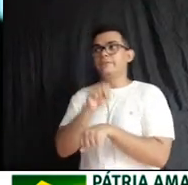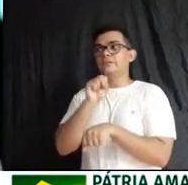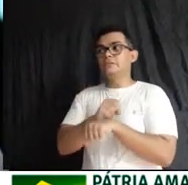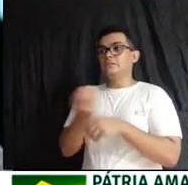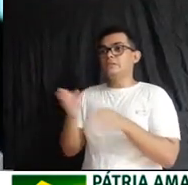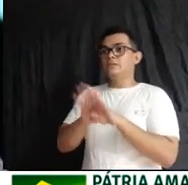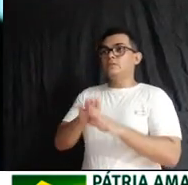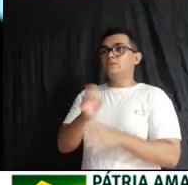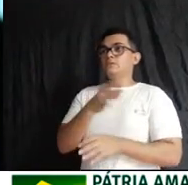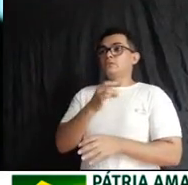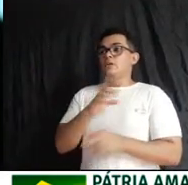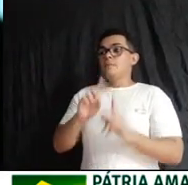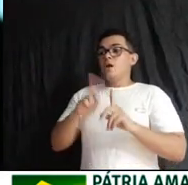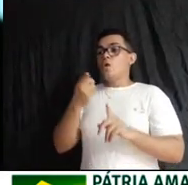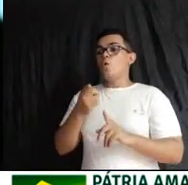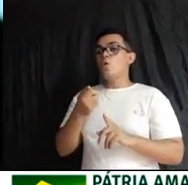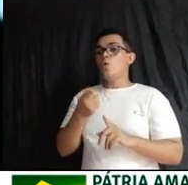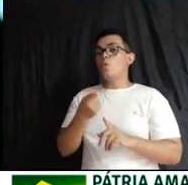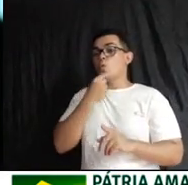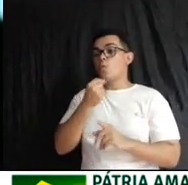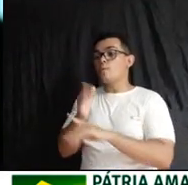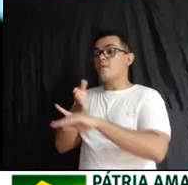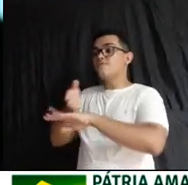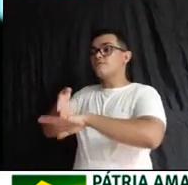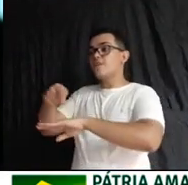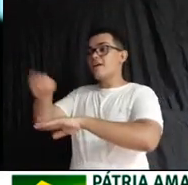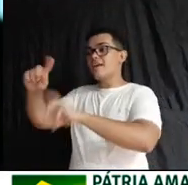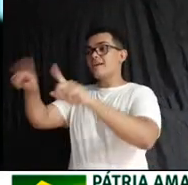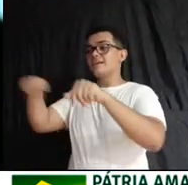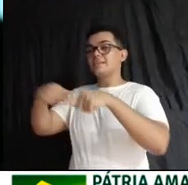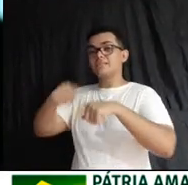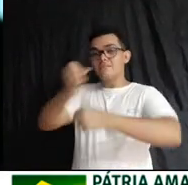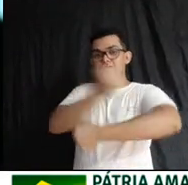ele entrou para pegar água, o pitbull...